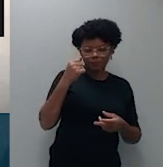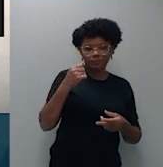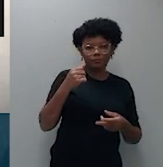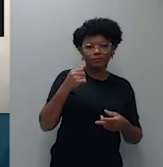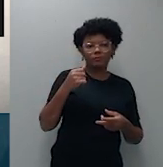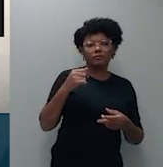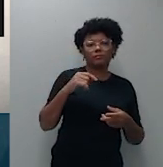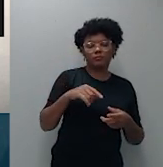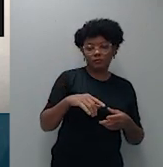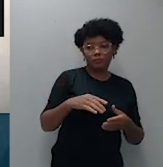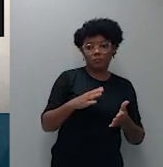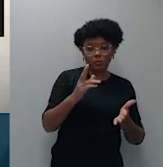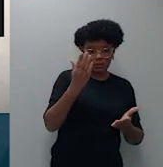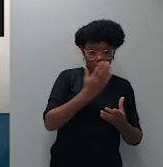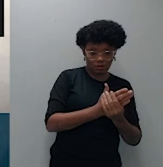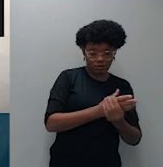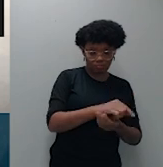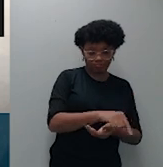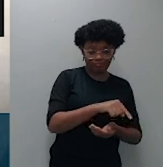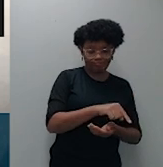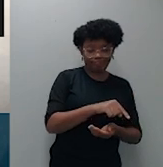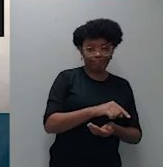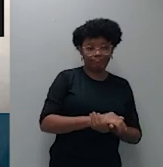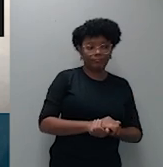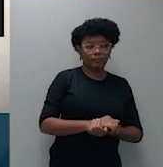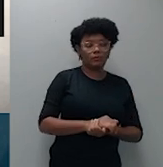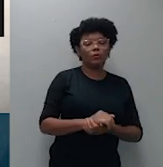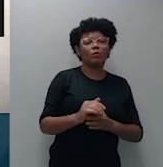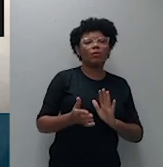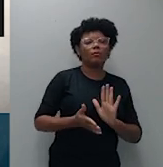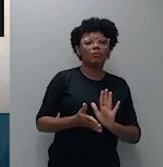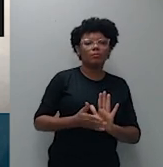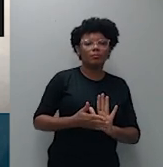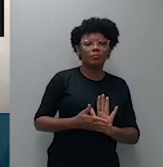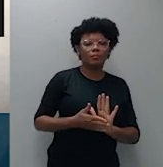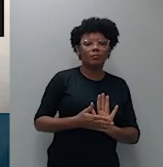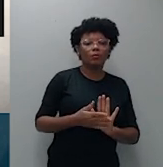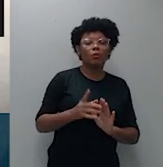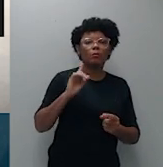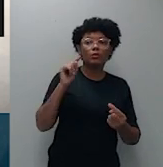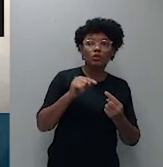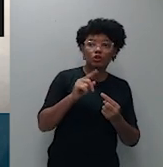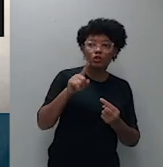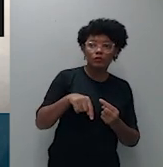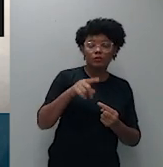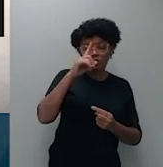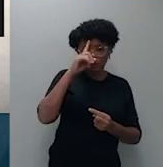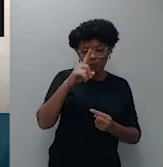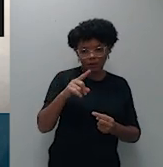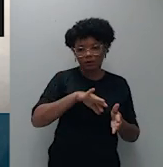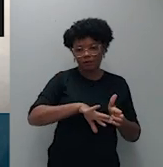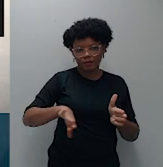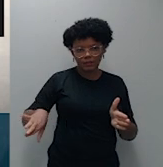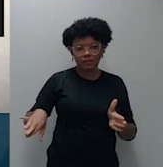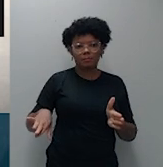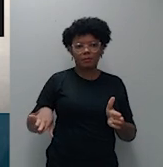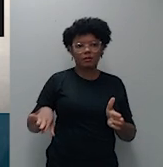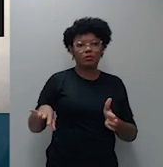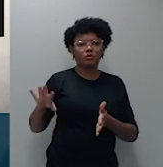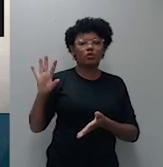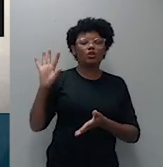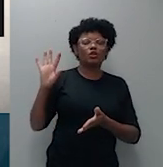autores promoveram Essas são com com o propósito de determinar o afastamento